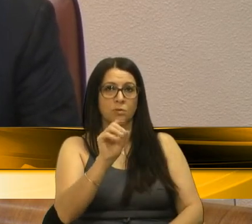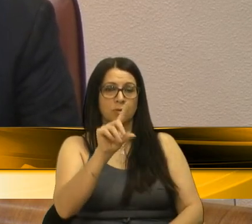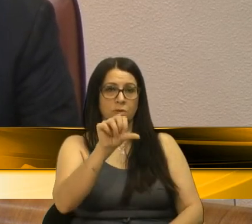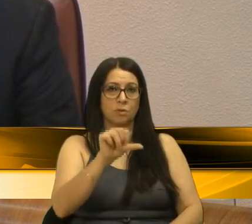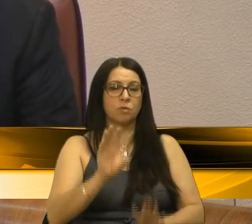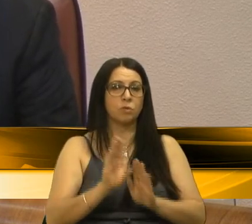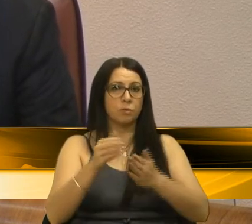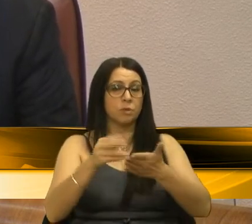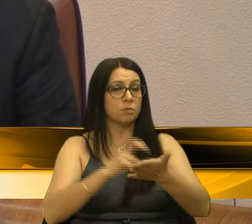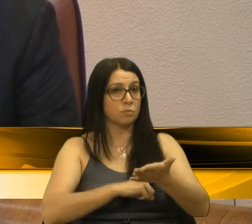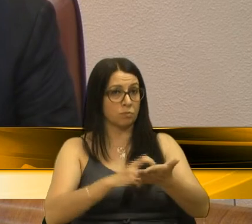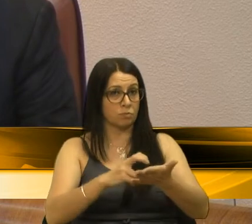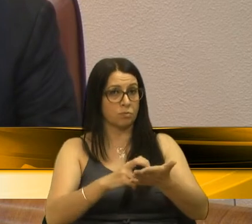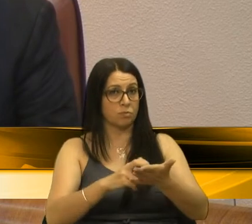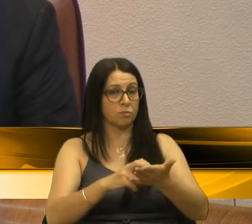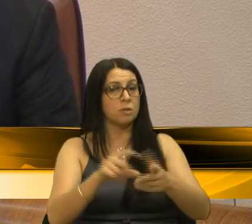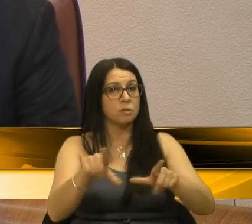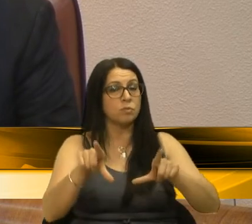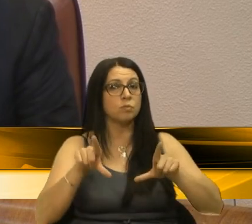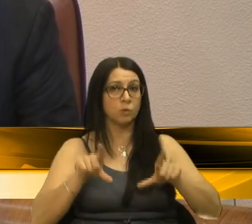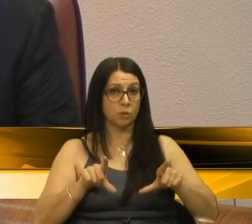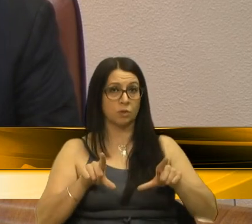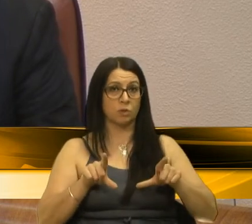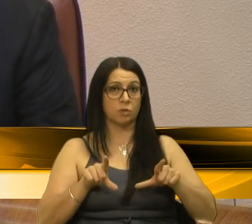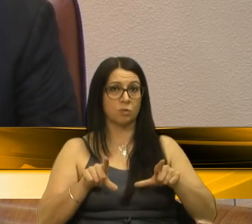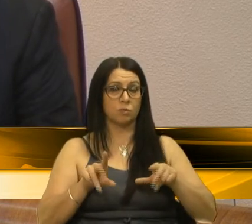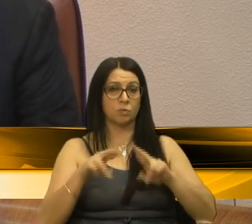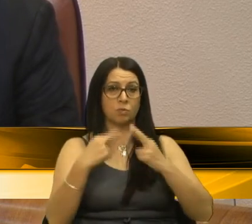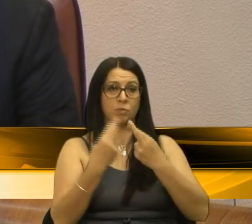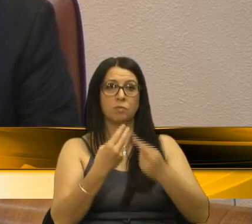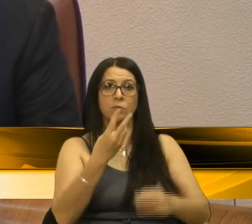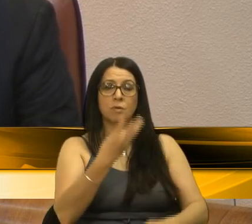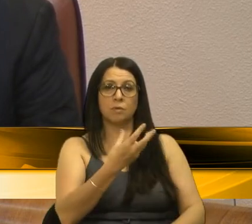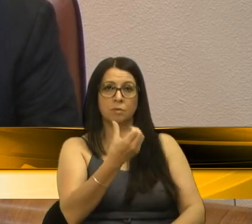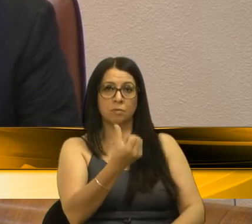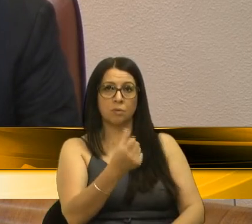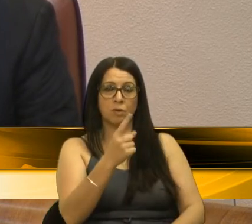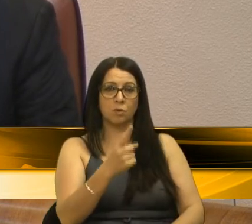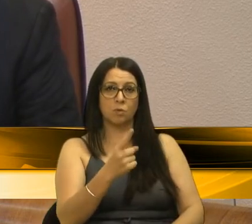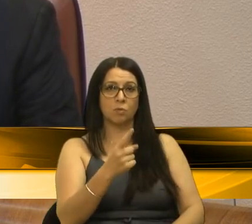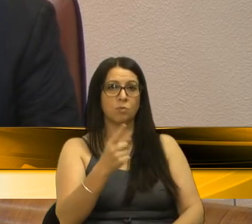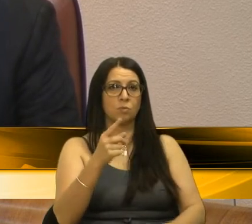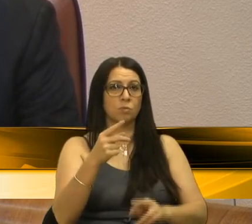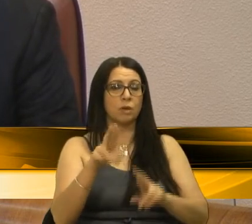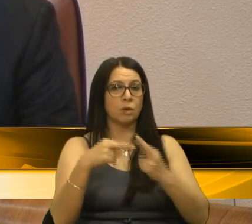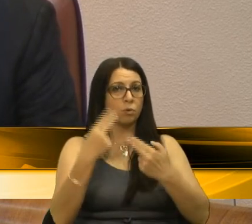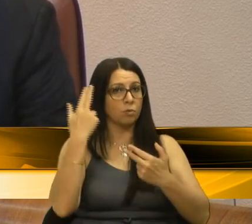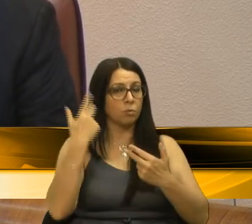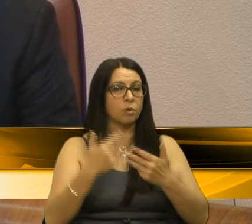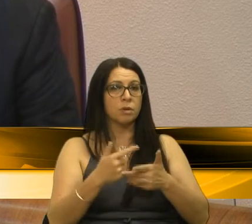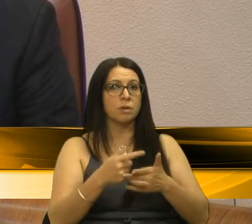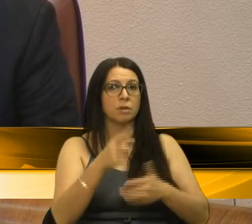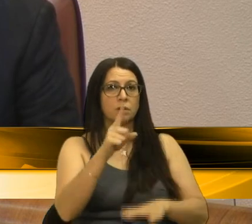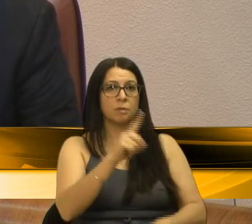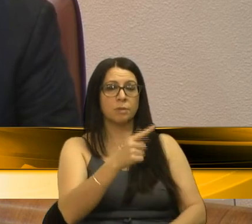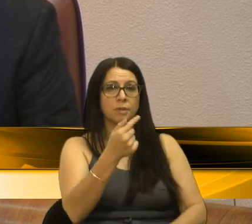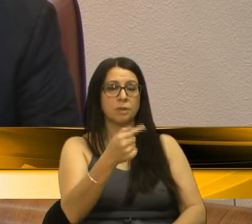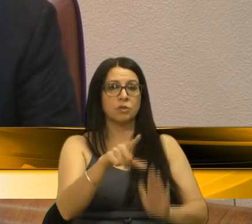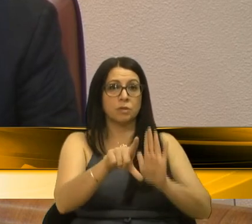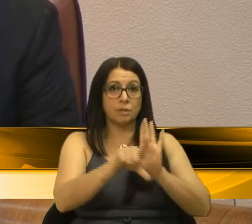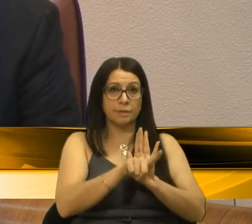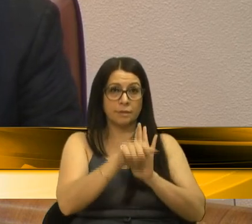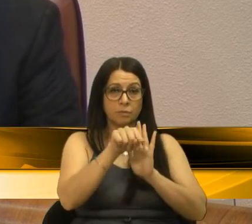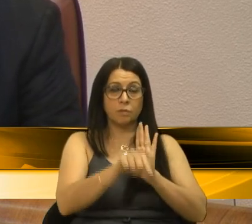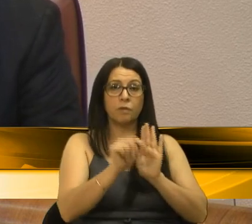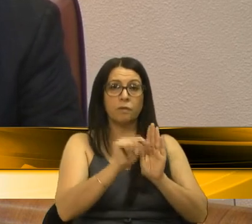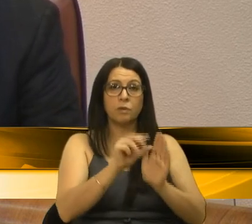Comissão Processante e certidão da sessão de número 361, sessão ordinária da 17ª legislatura, realizada